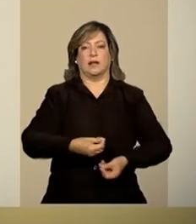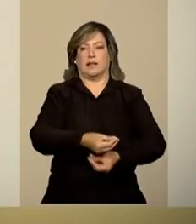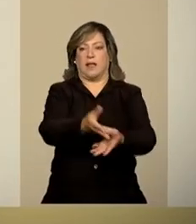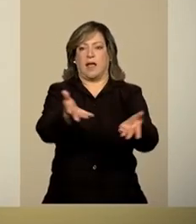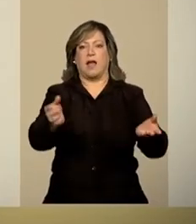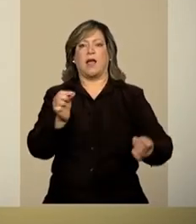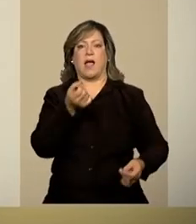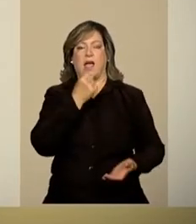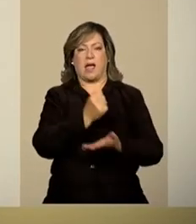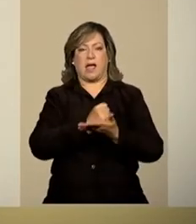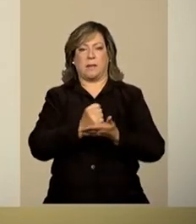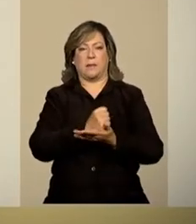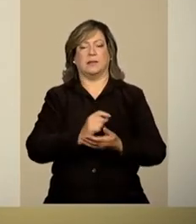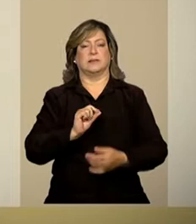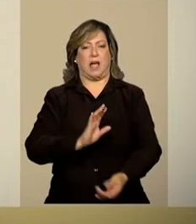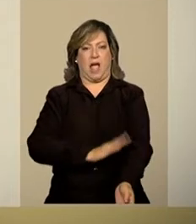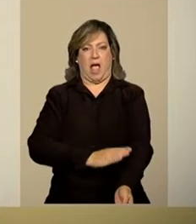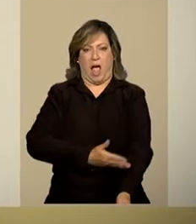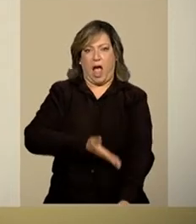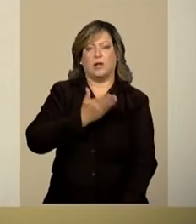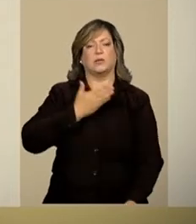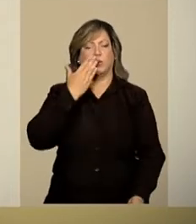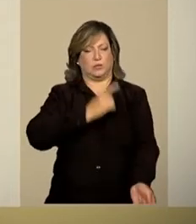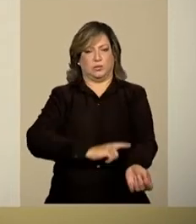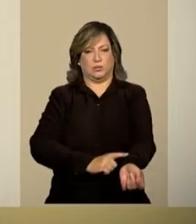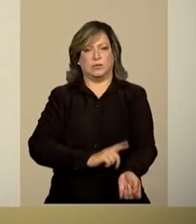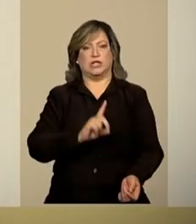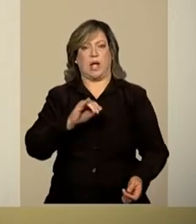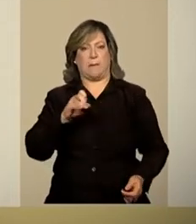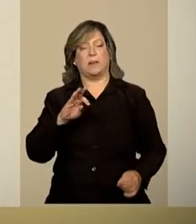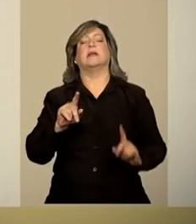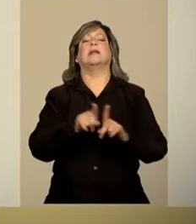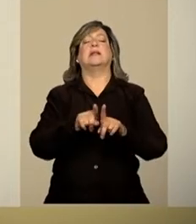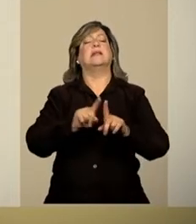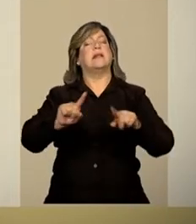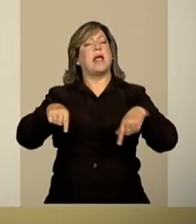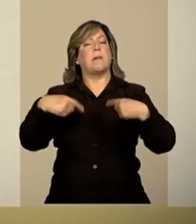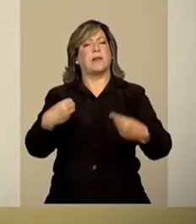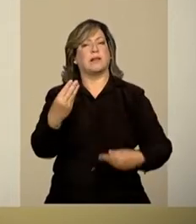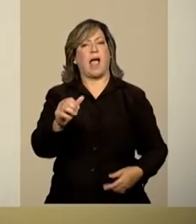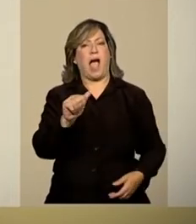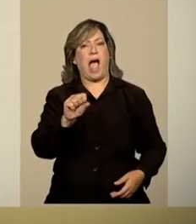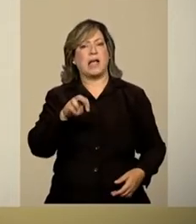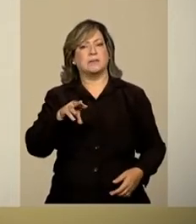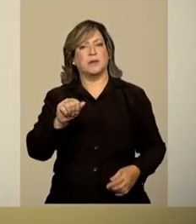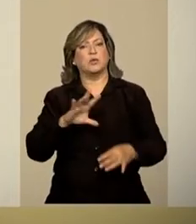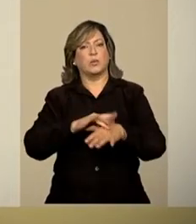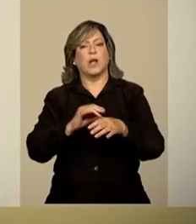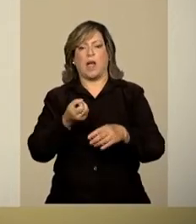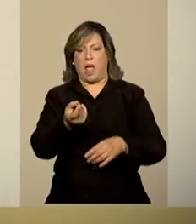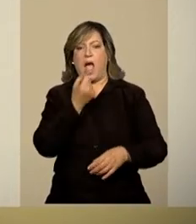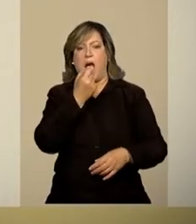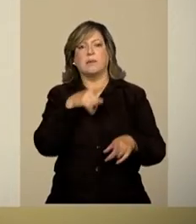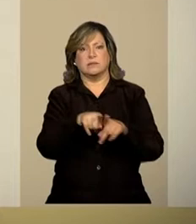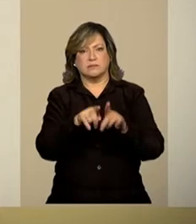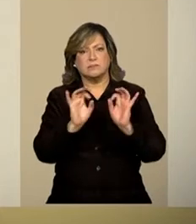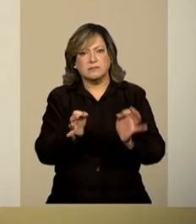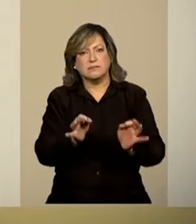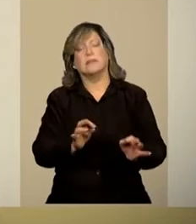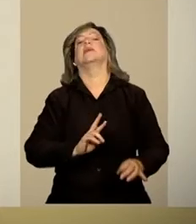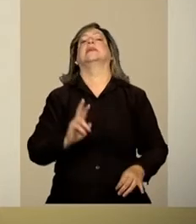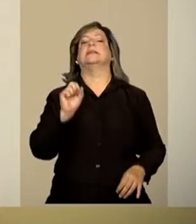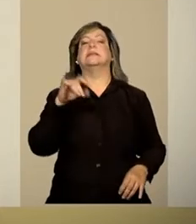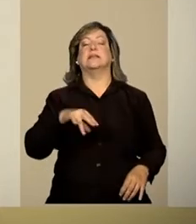remédios para hipertensão e diabetes e depois expandiu também para o remédio contra asma né boa memória Max É isso mesmo em